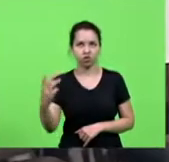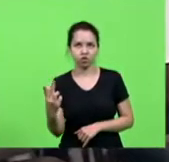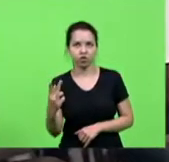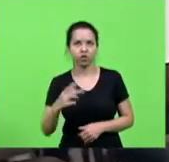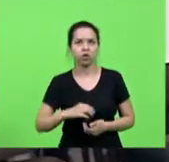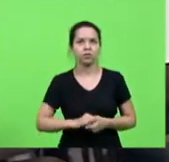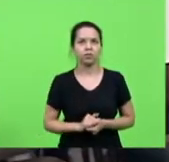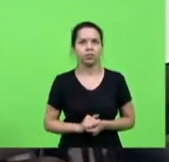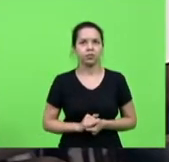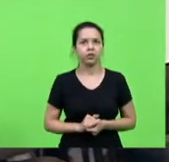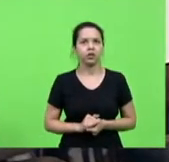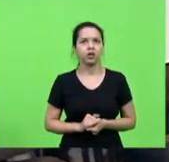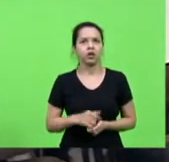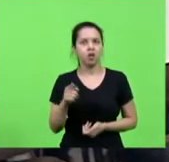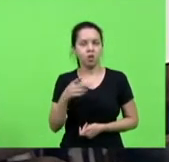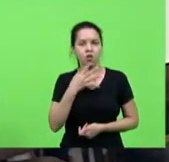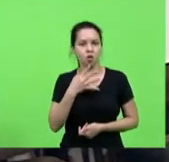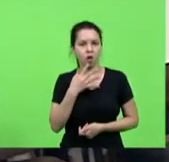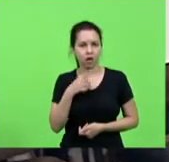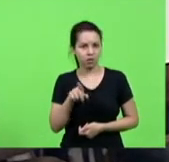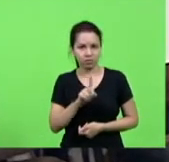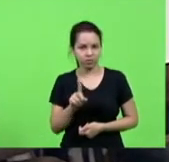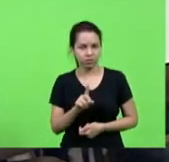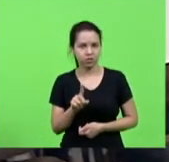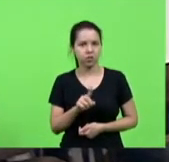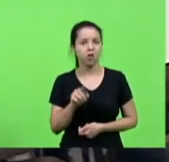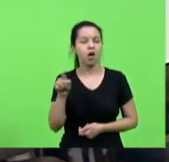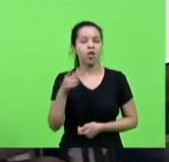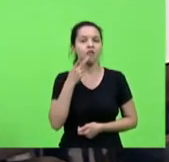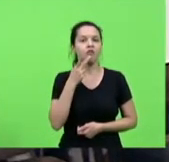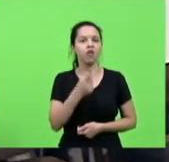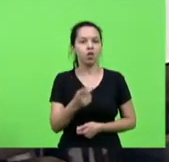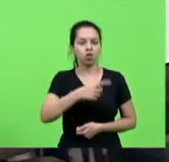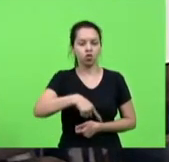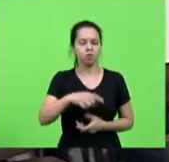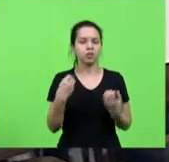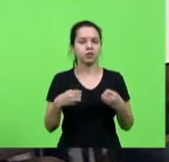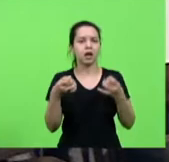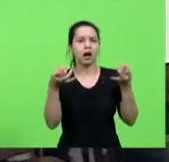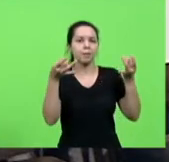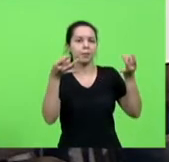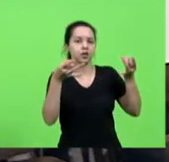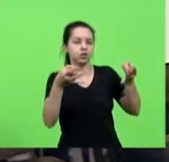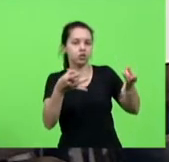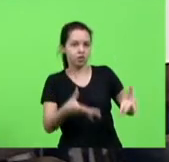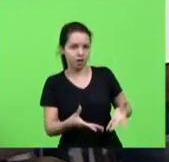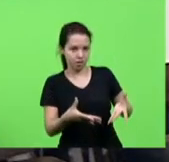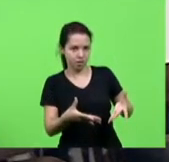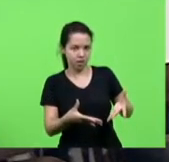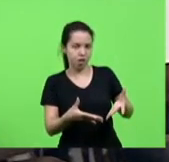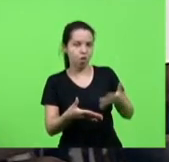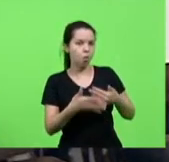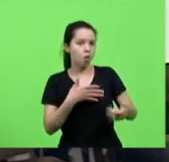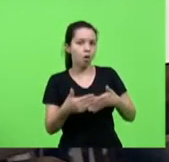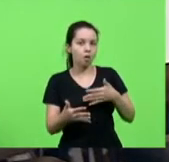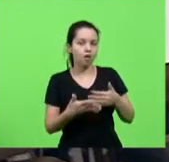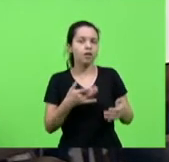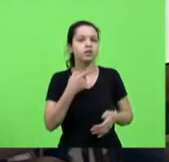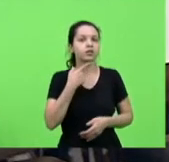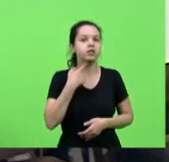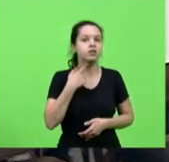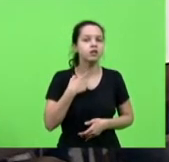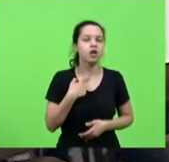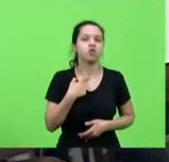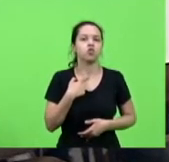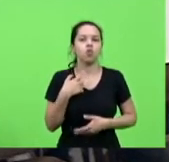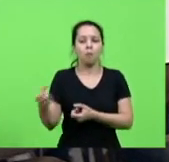grande intelectual de esquerda, o Gramsci diz que nós devemos abandonar qualquer tentativa de tomar o poder de forma militar, mas